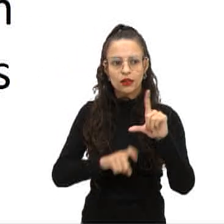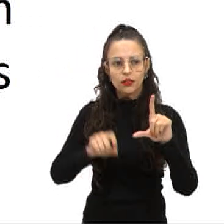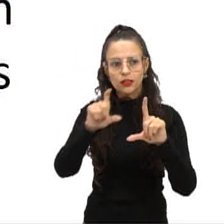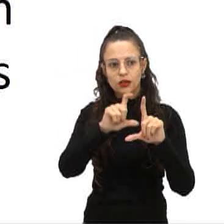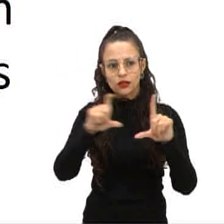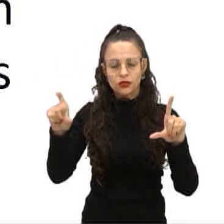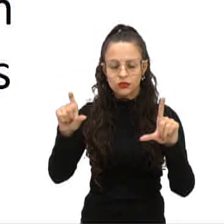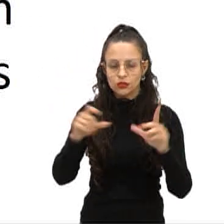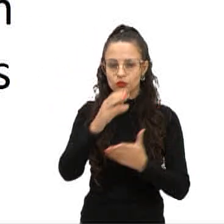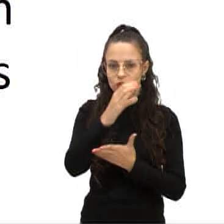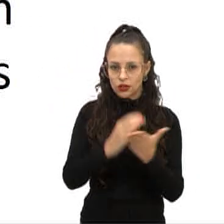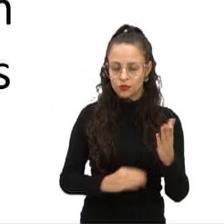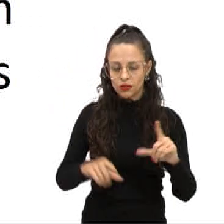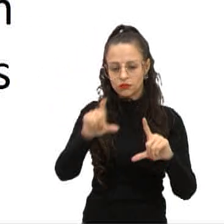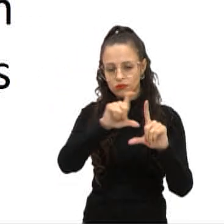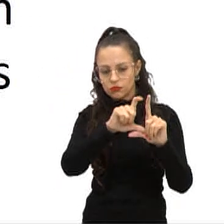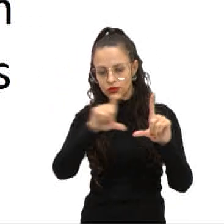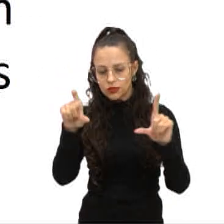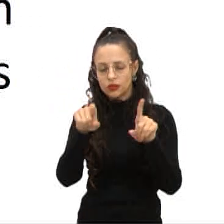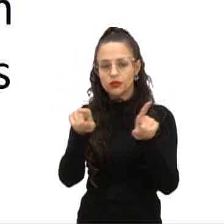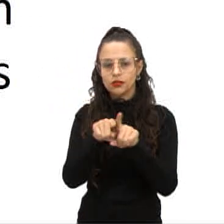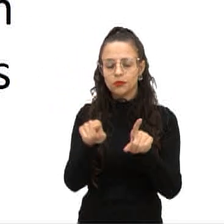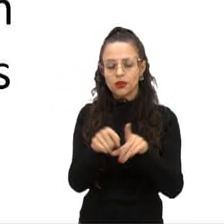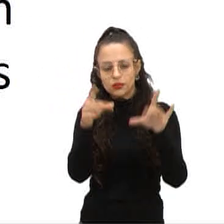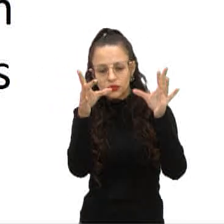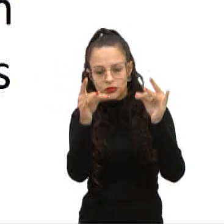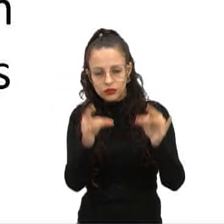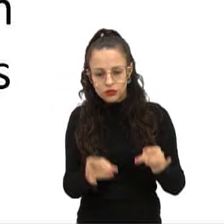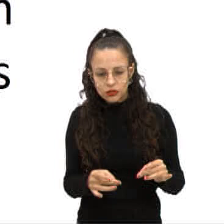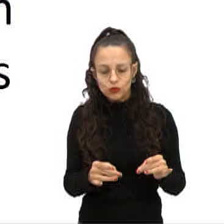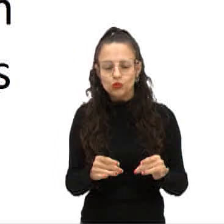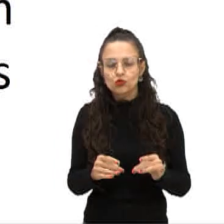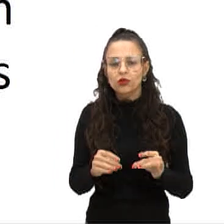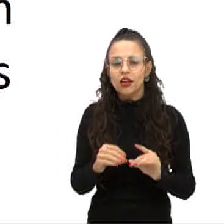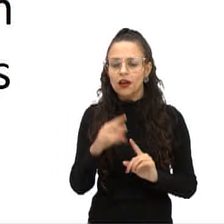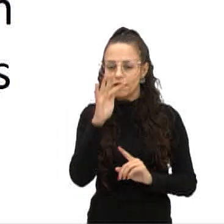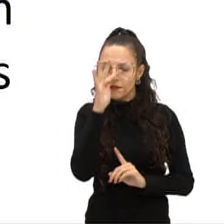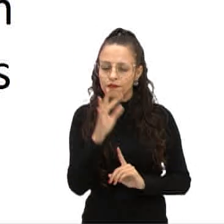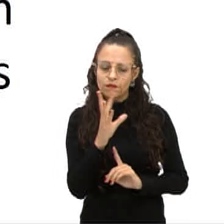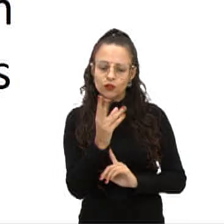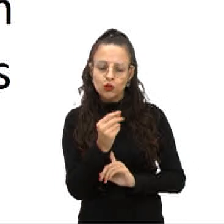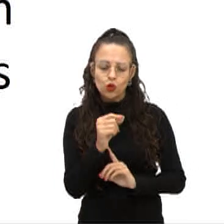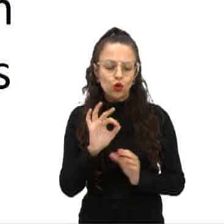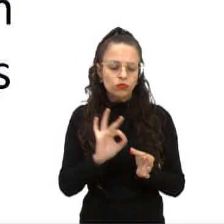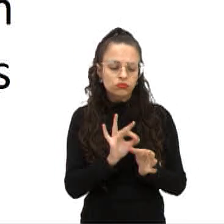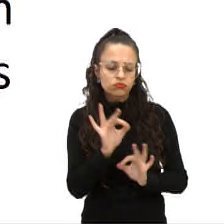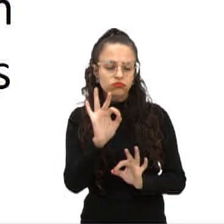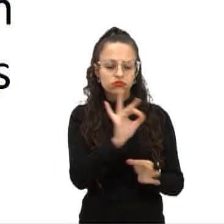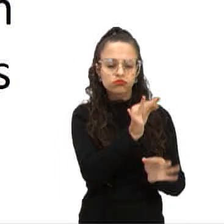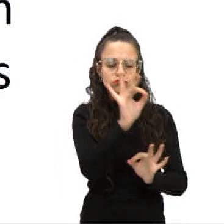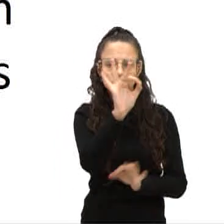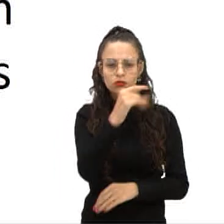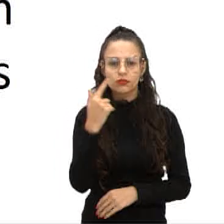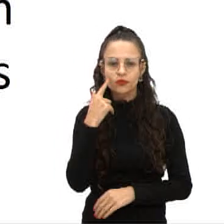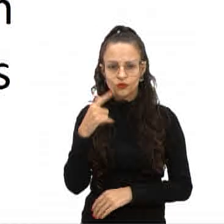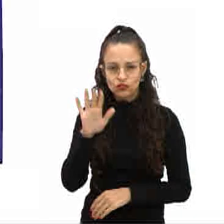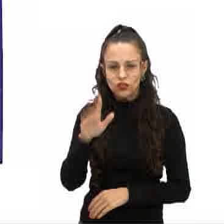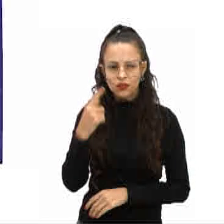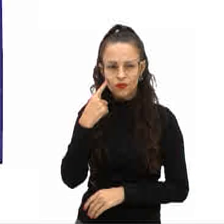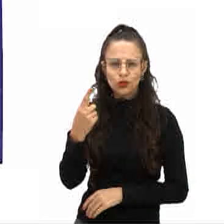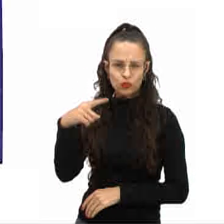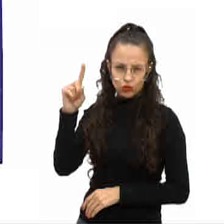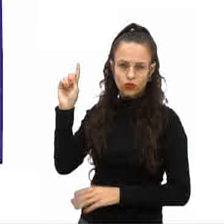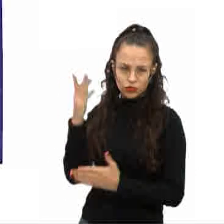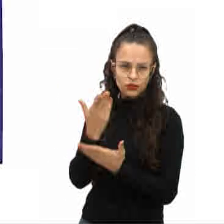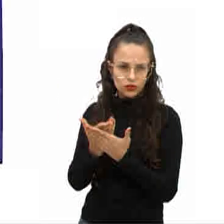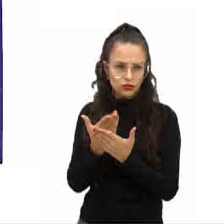parágrafo e do capítulo tinha tamanho maior e era decorada com ramagens de flores ou mesmo com ilustrações da cena. A gente já viu iluminuras e outras